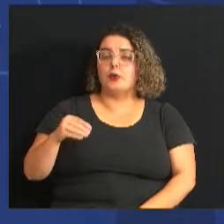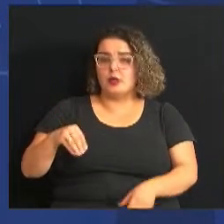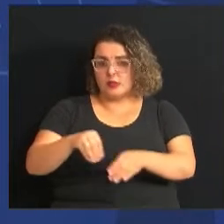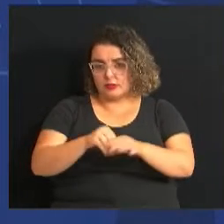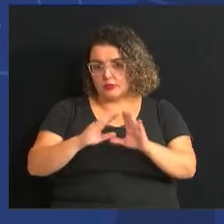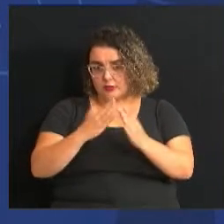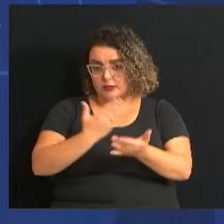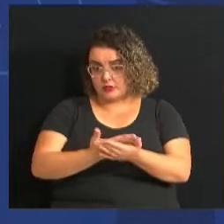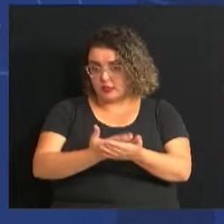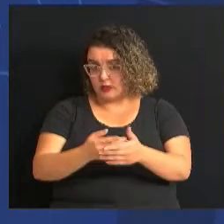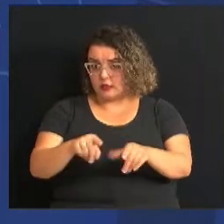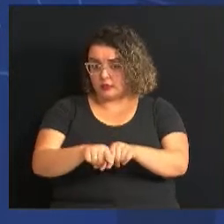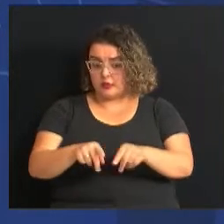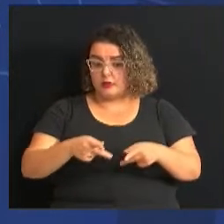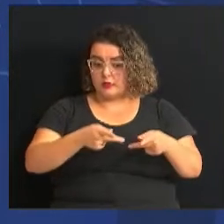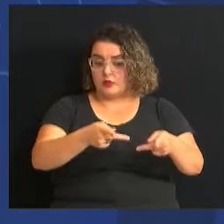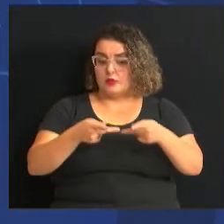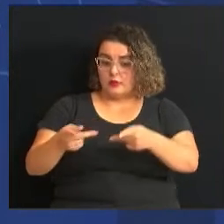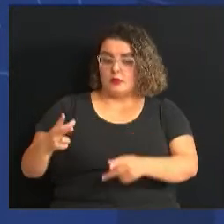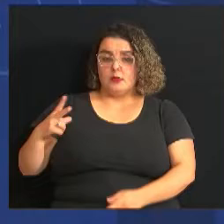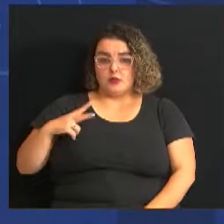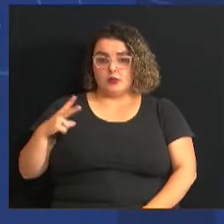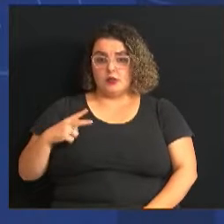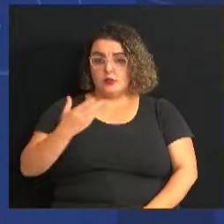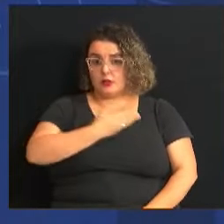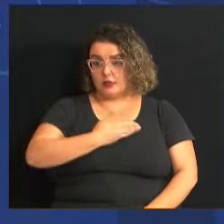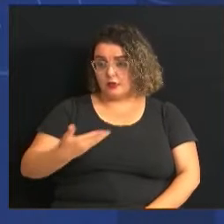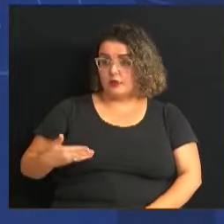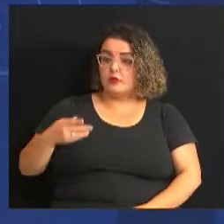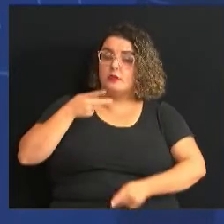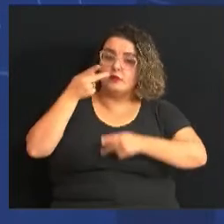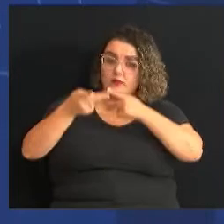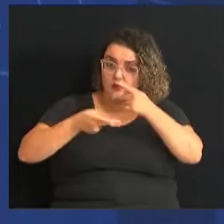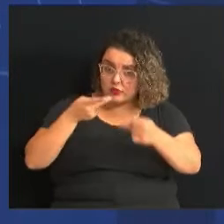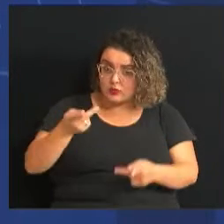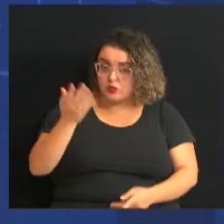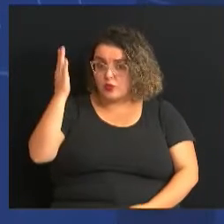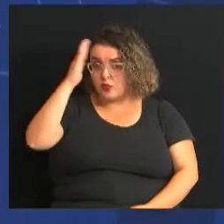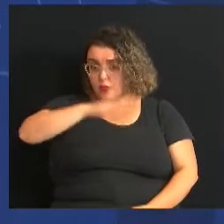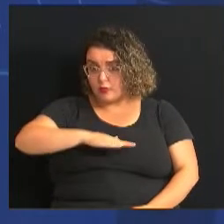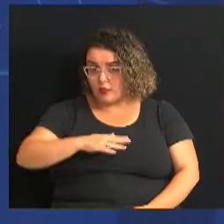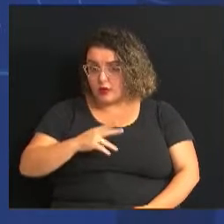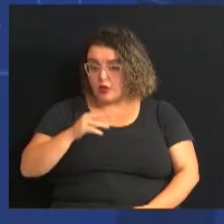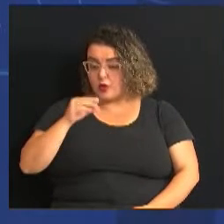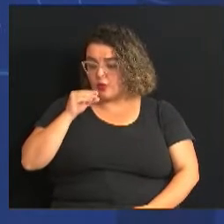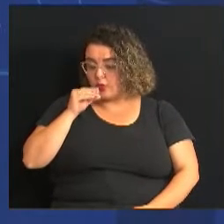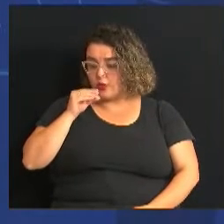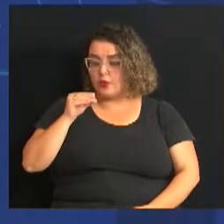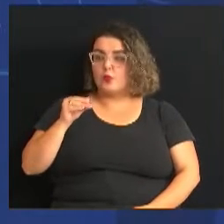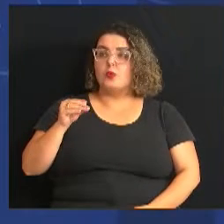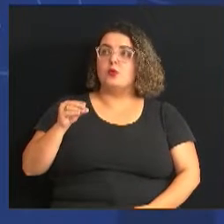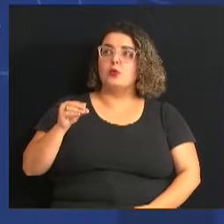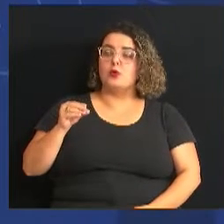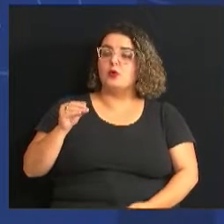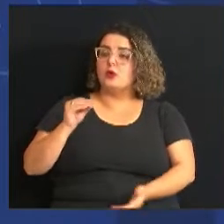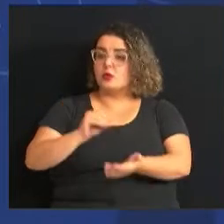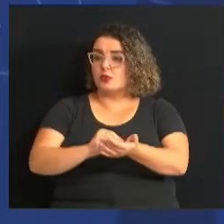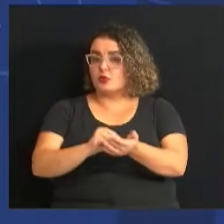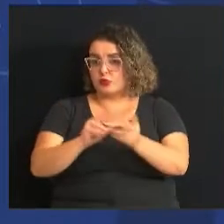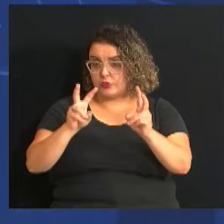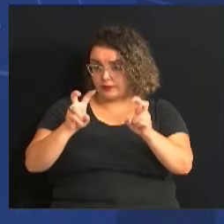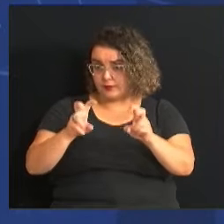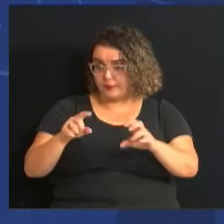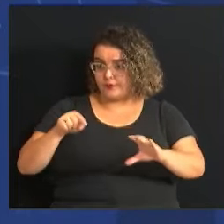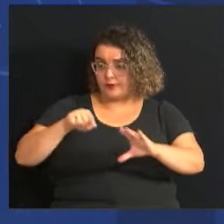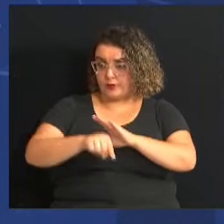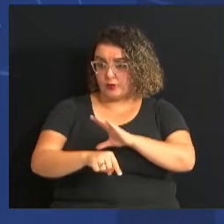inúmeras escolas particulares e públicas falando sobre os malefícios do cigarro eletrônico. E o último assunto foi o avanço das